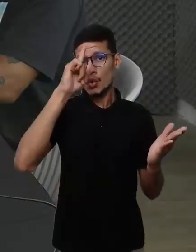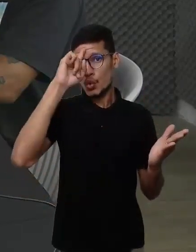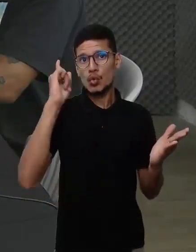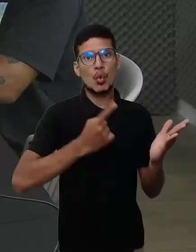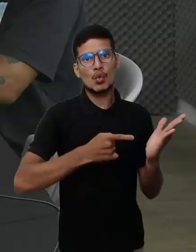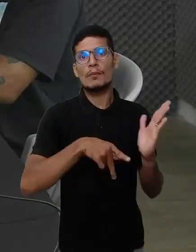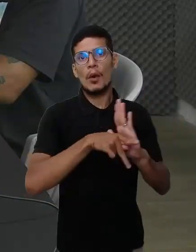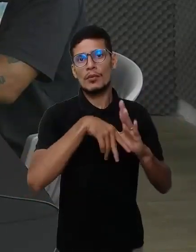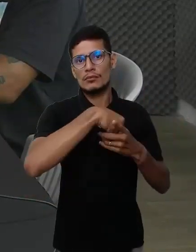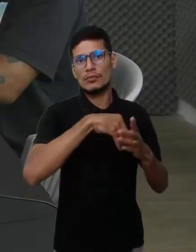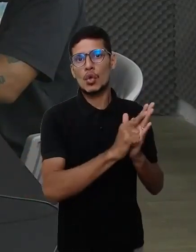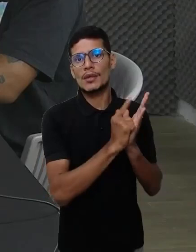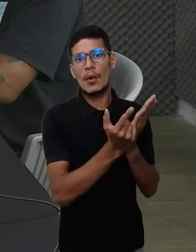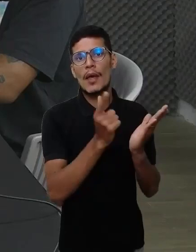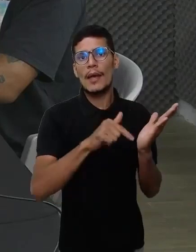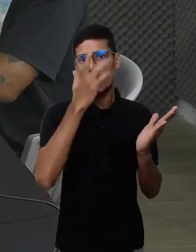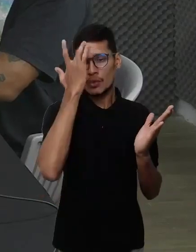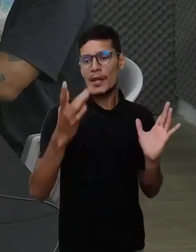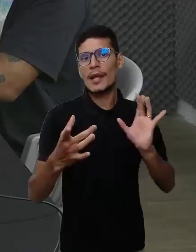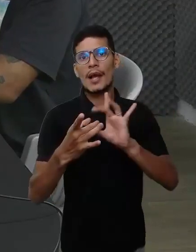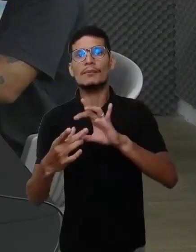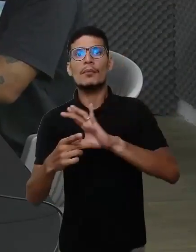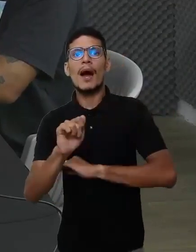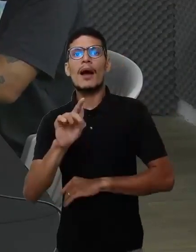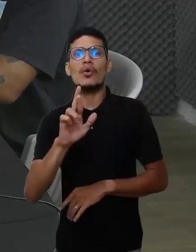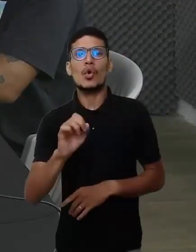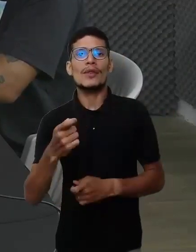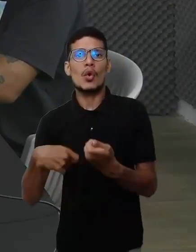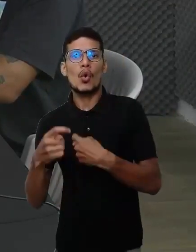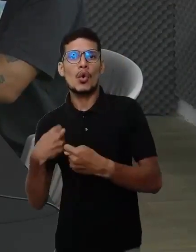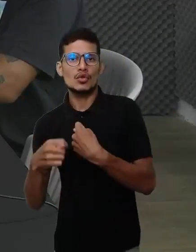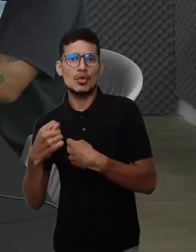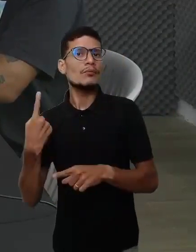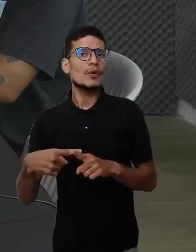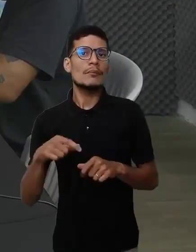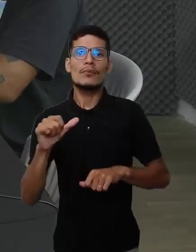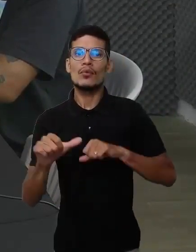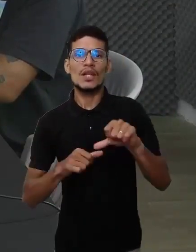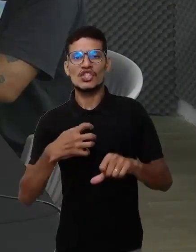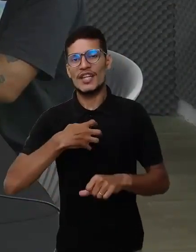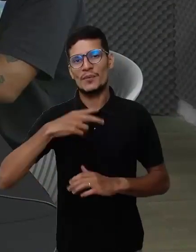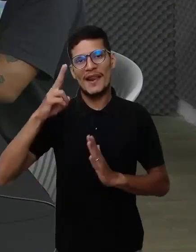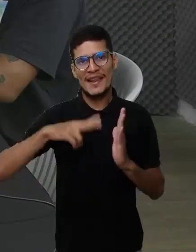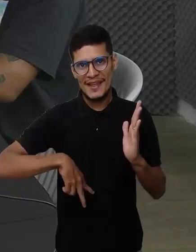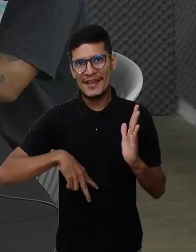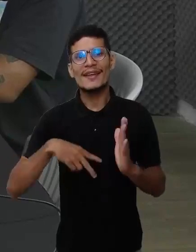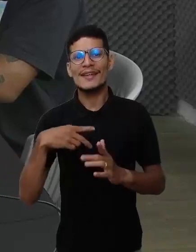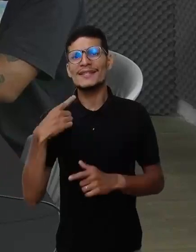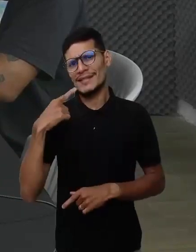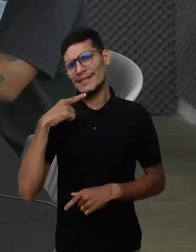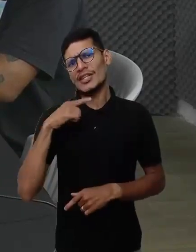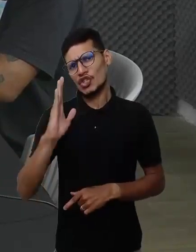jornal é uma pessoa ligada ao agronegócio, porque muda a forma de ler. Então, a gente já tinha um problema